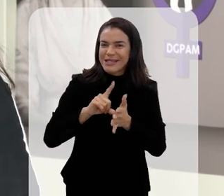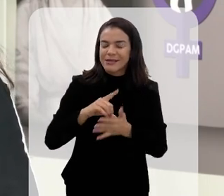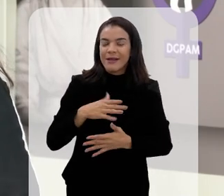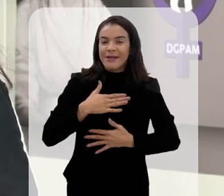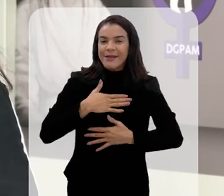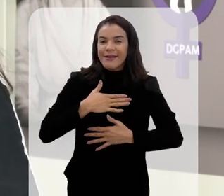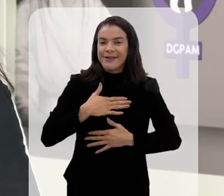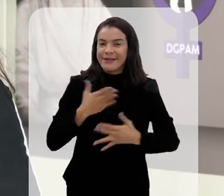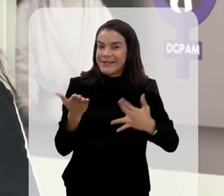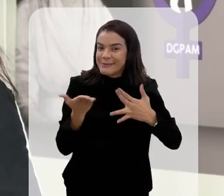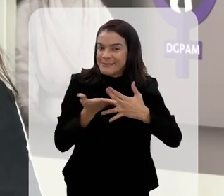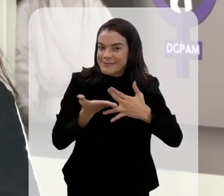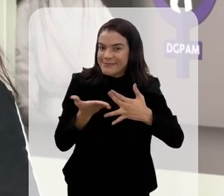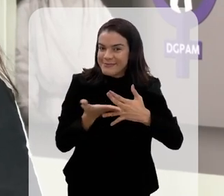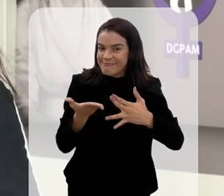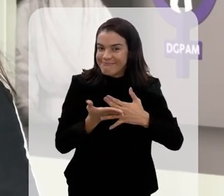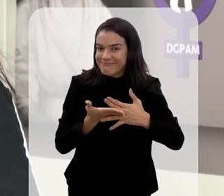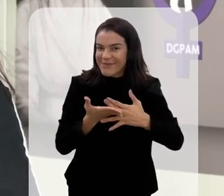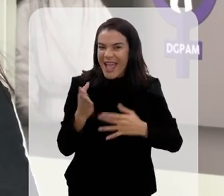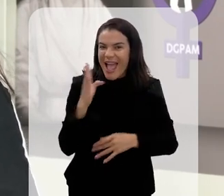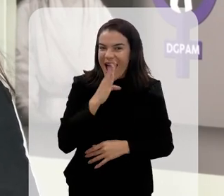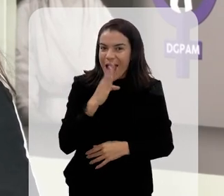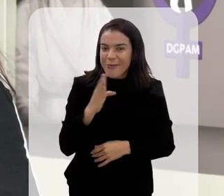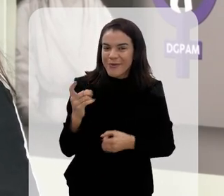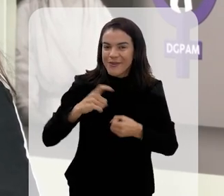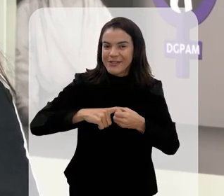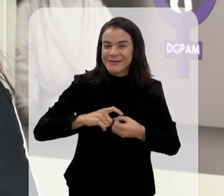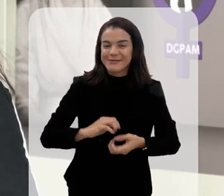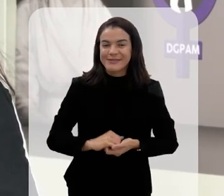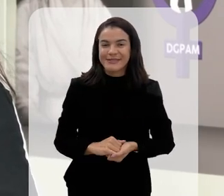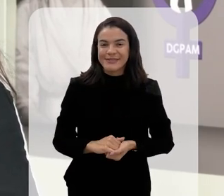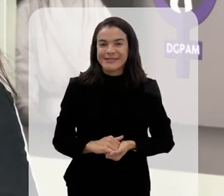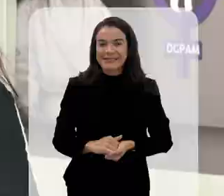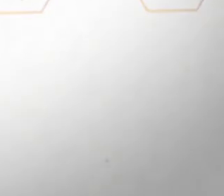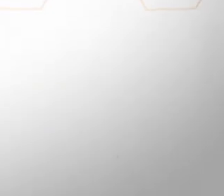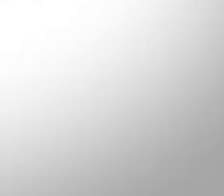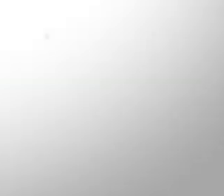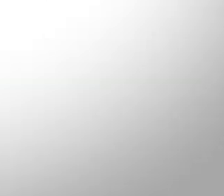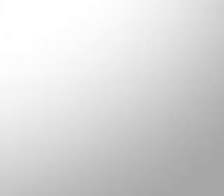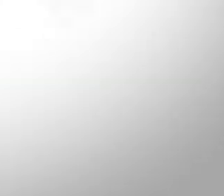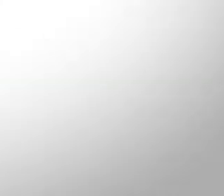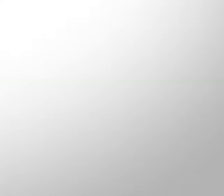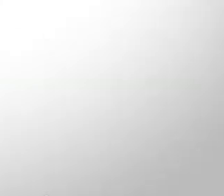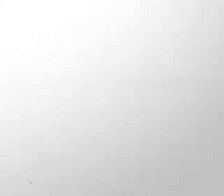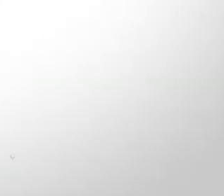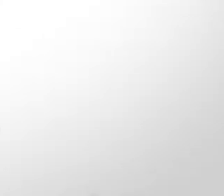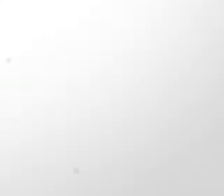Mas antes disso, para ela respirar, vamos no intervalo? Voltamos já.